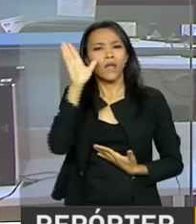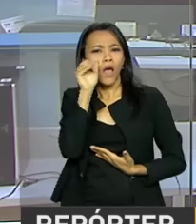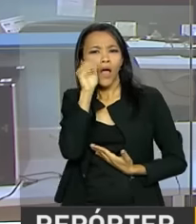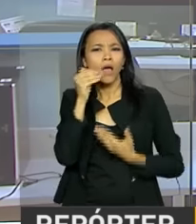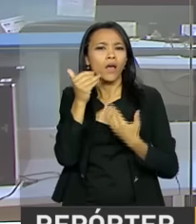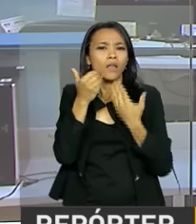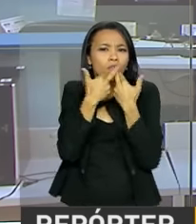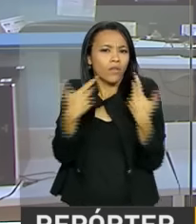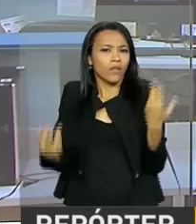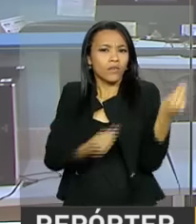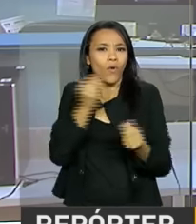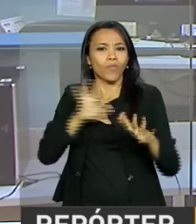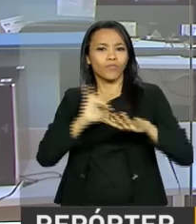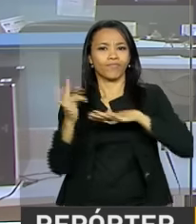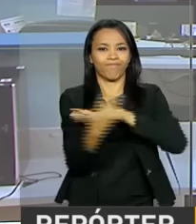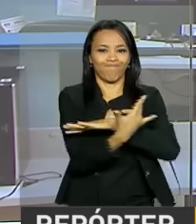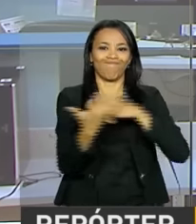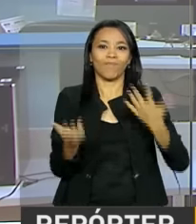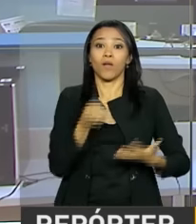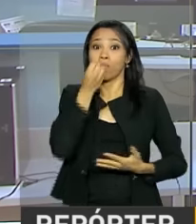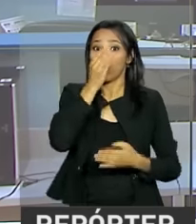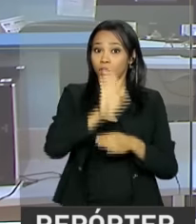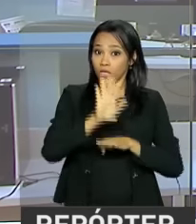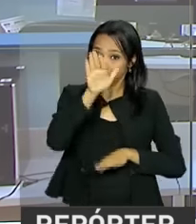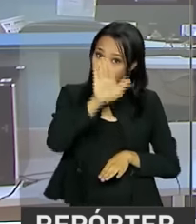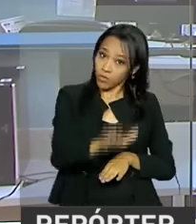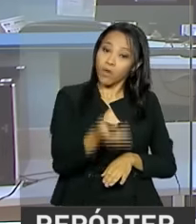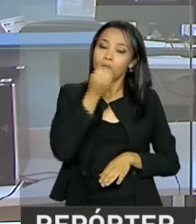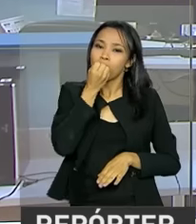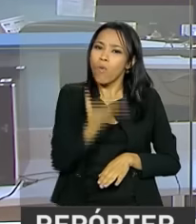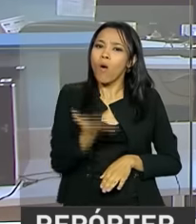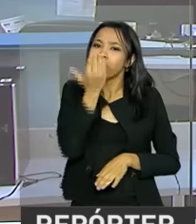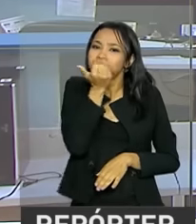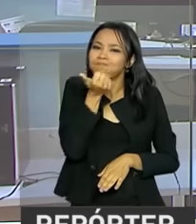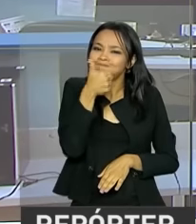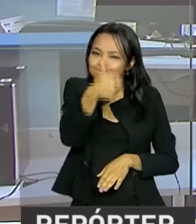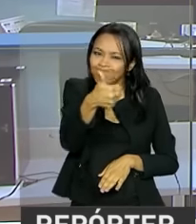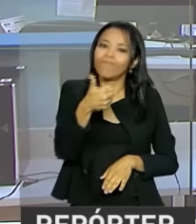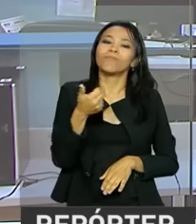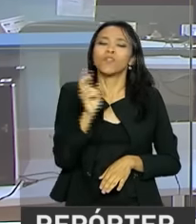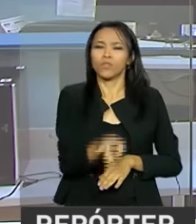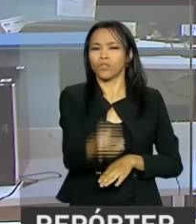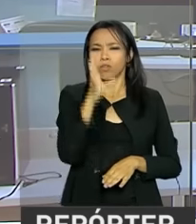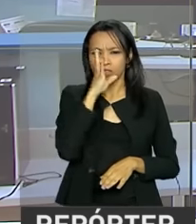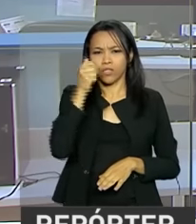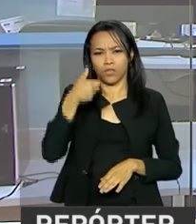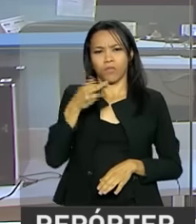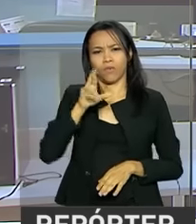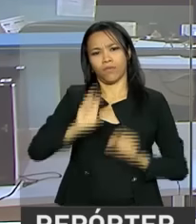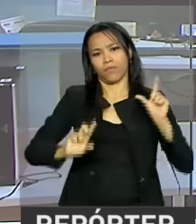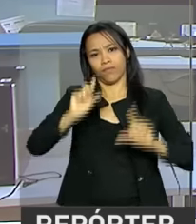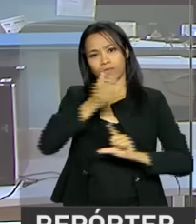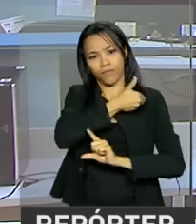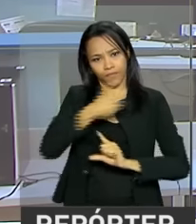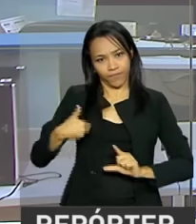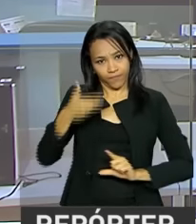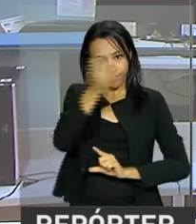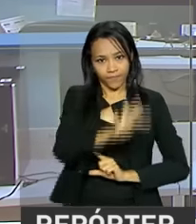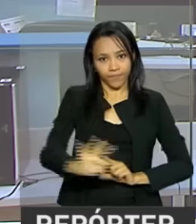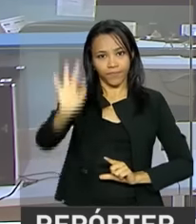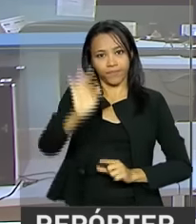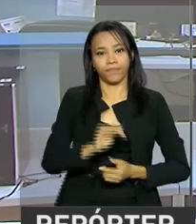novidades também Pelas nossas redes sociais Uma boa tarde para você um bom almoço e continue com a gente aqui na TV NBR a TV do